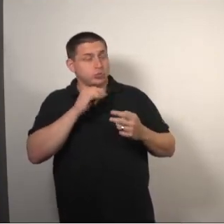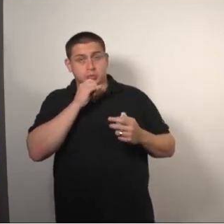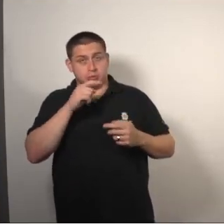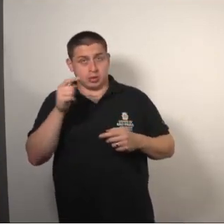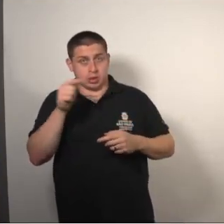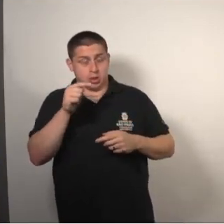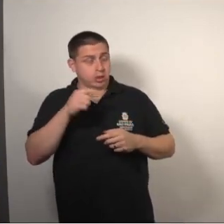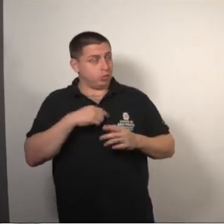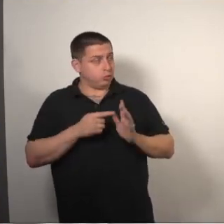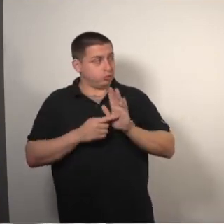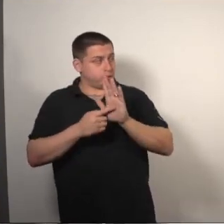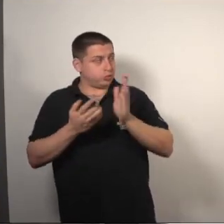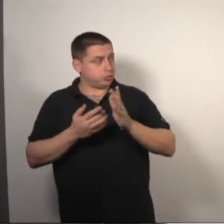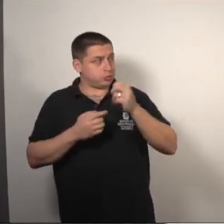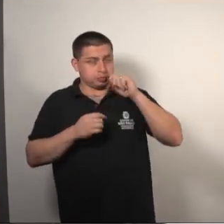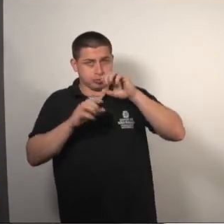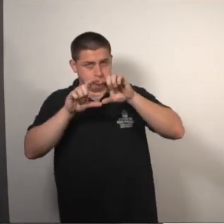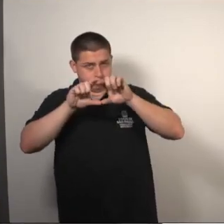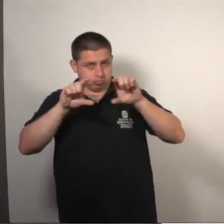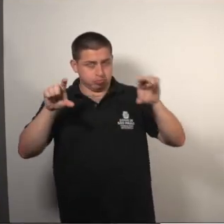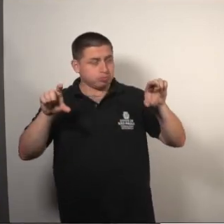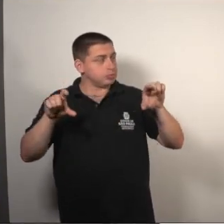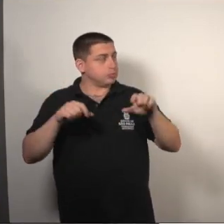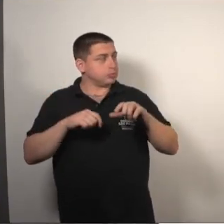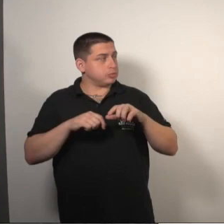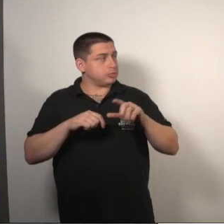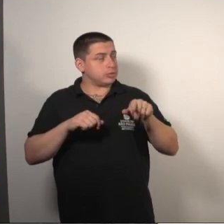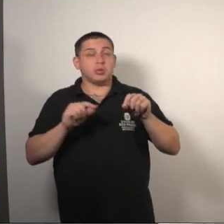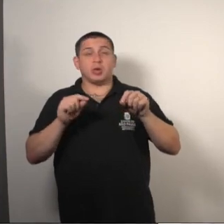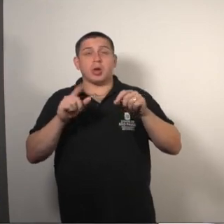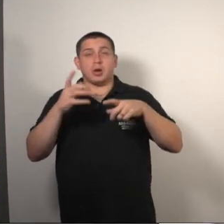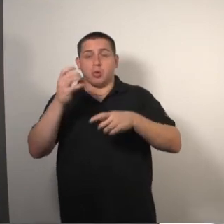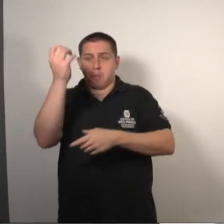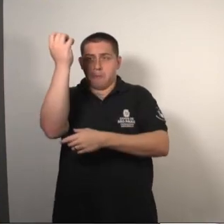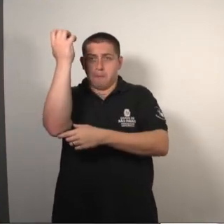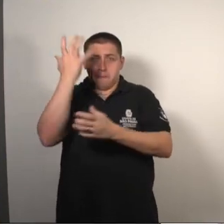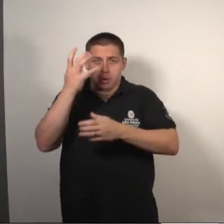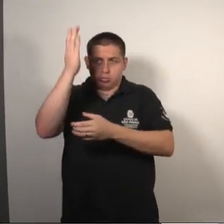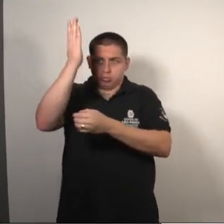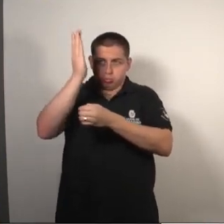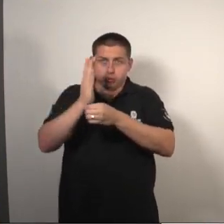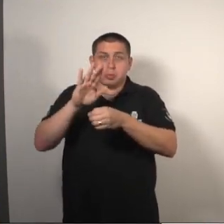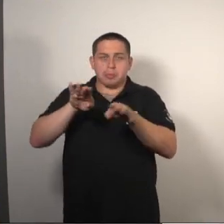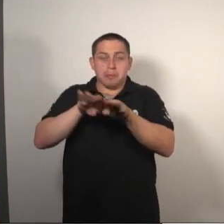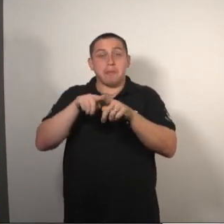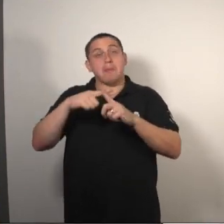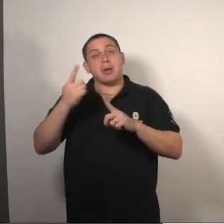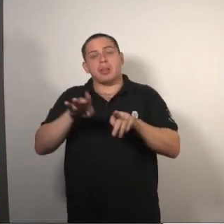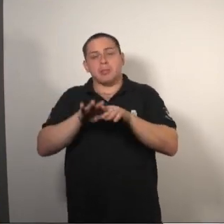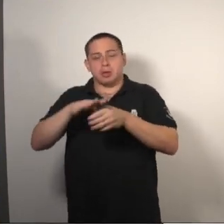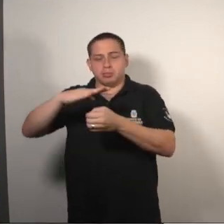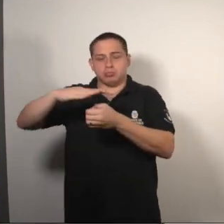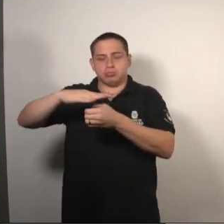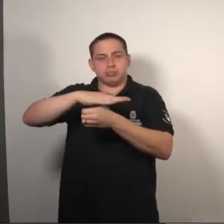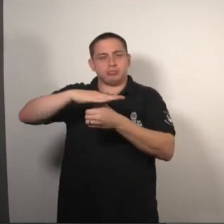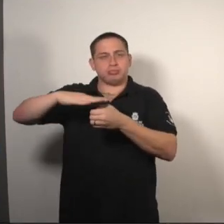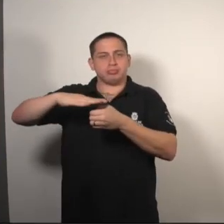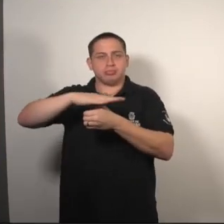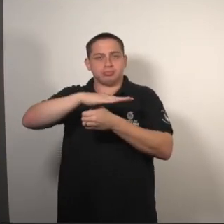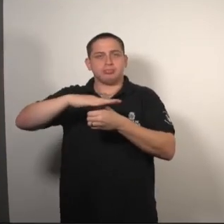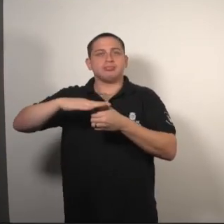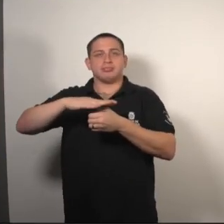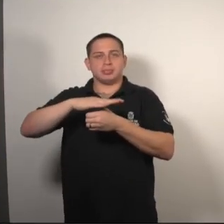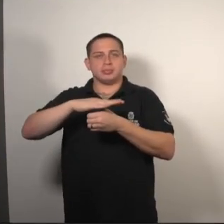ele absorve tanto vertical como horizontal. Essa é a ideia desse equipamento. Aqui pode ter uma dúvida?